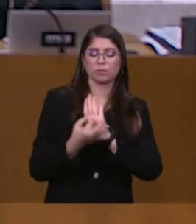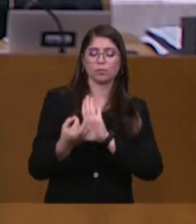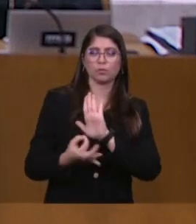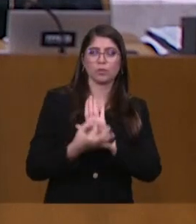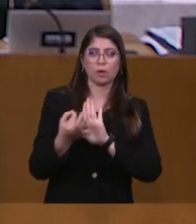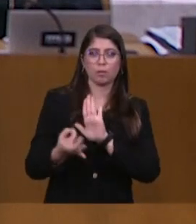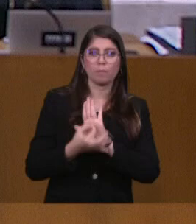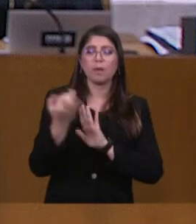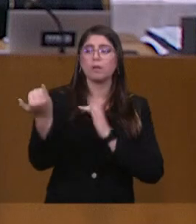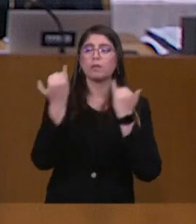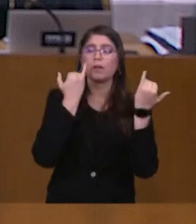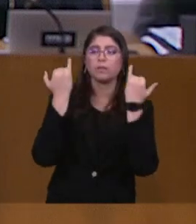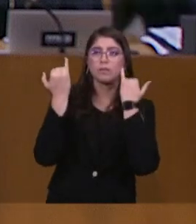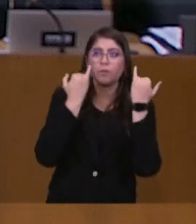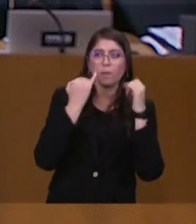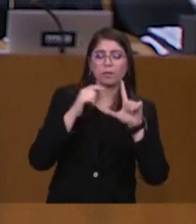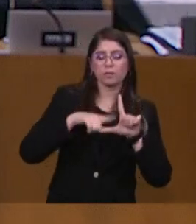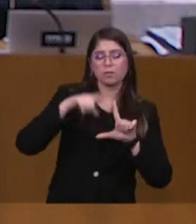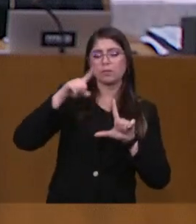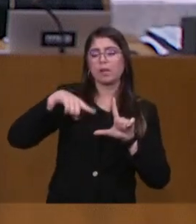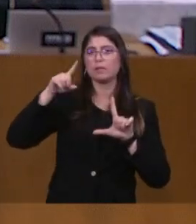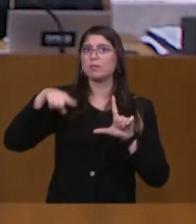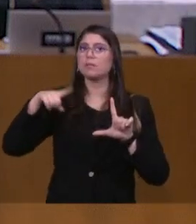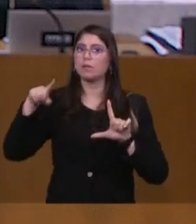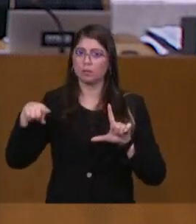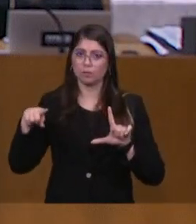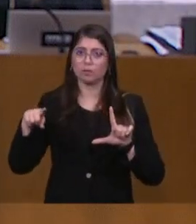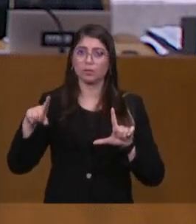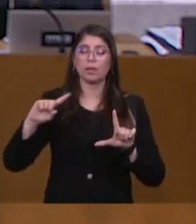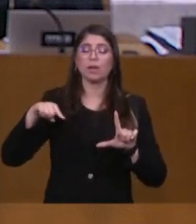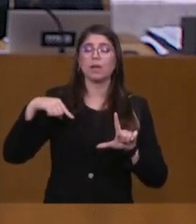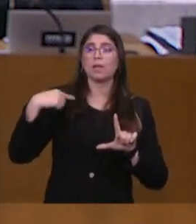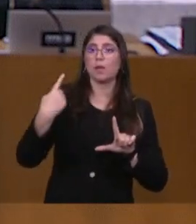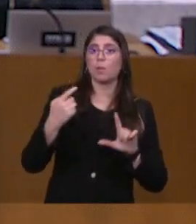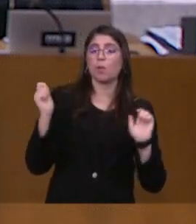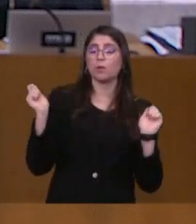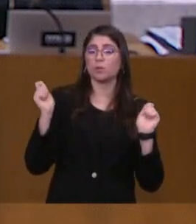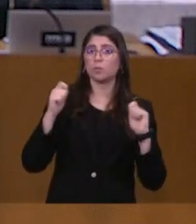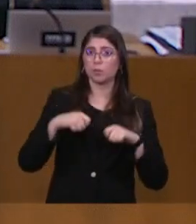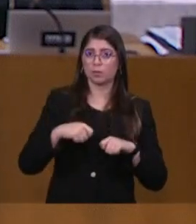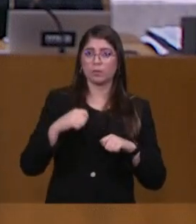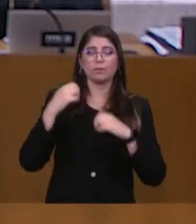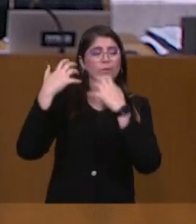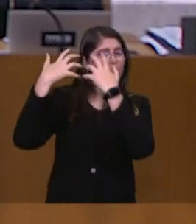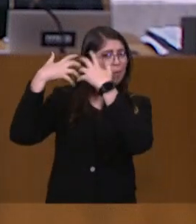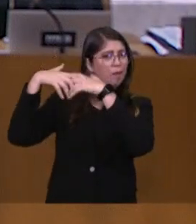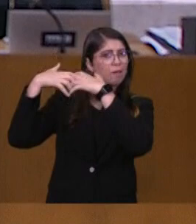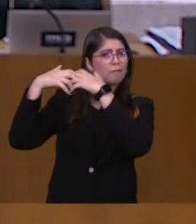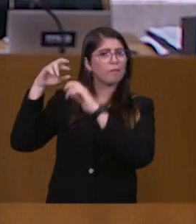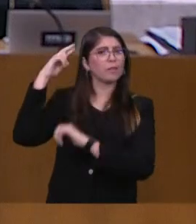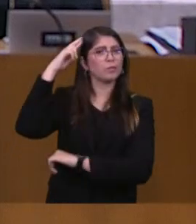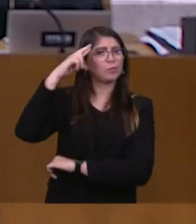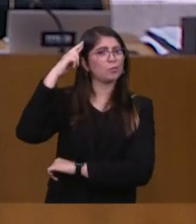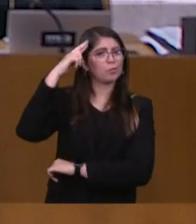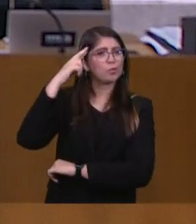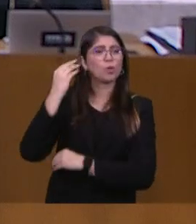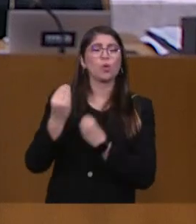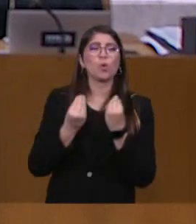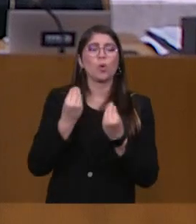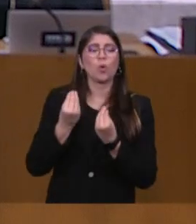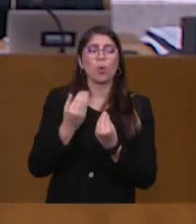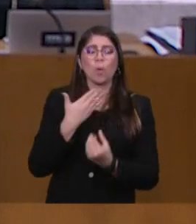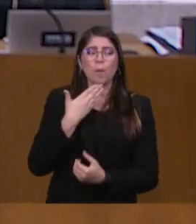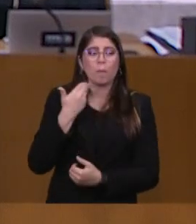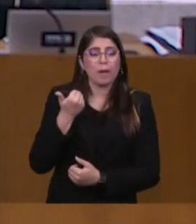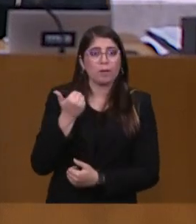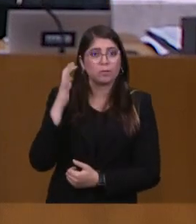dos dados, das estatísticas, para que todos depois possamos refletir sobre o melhor encaminhamento a